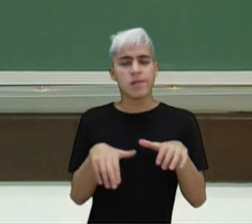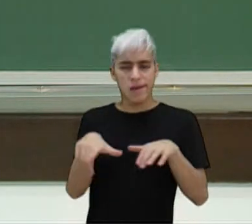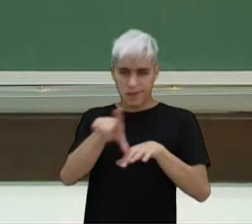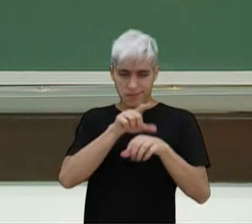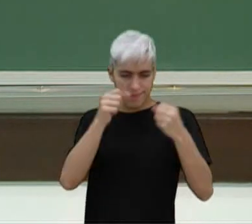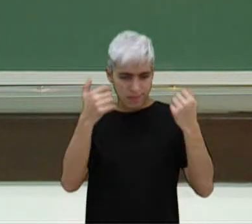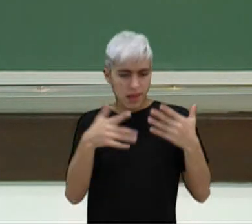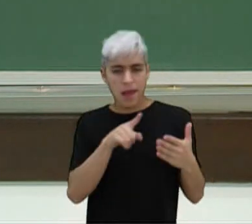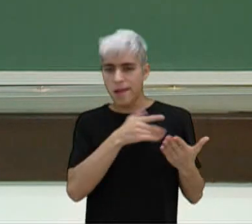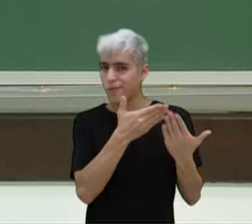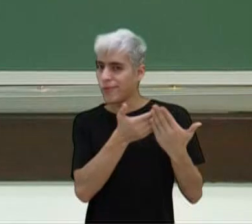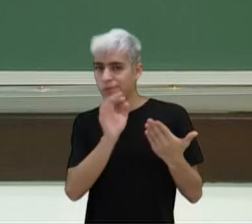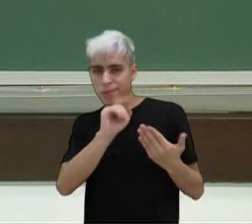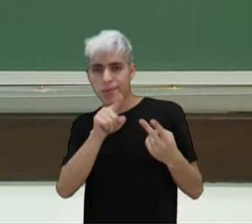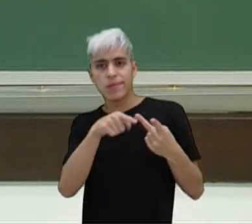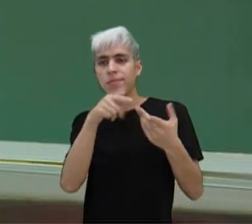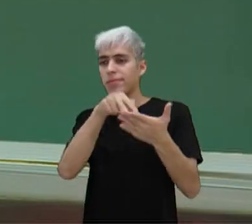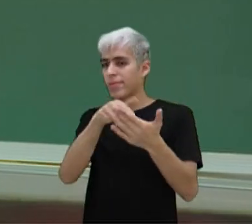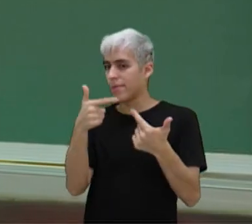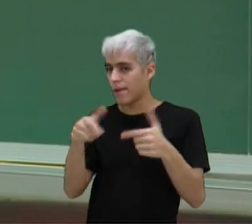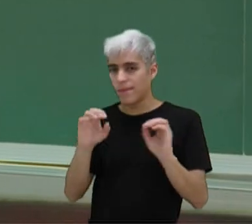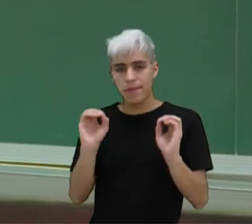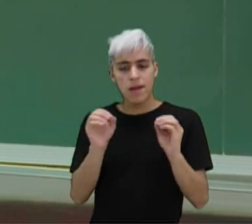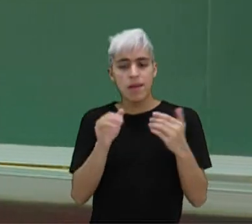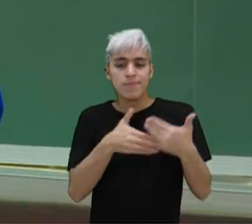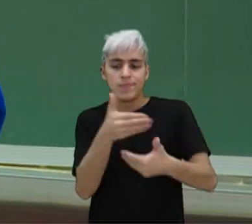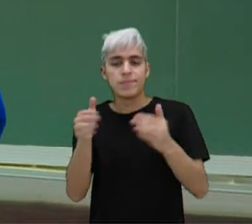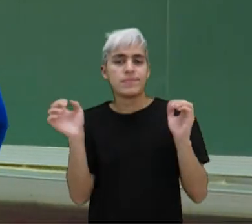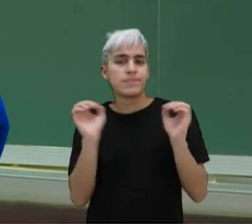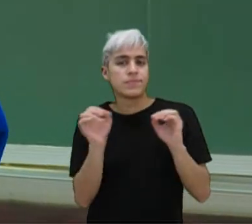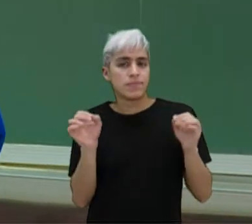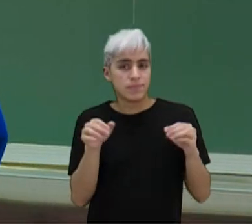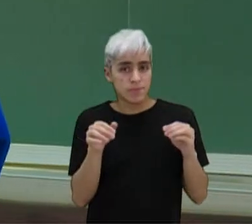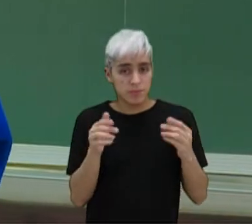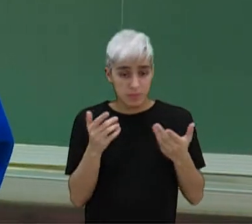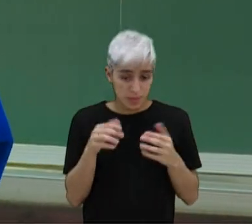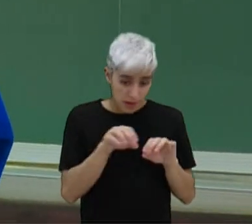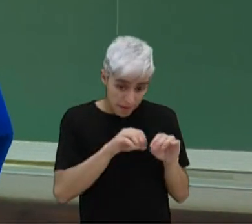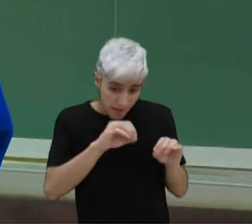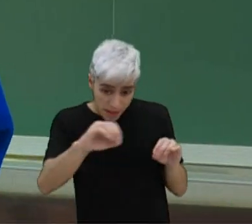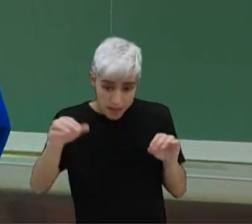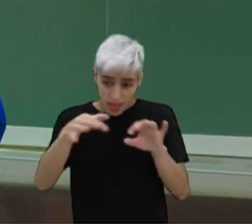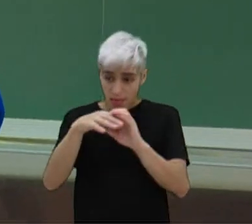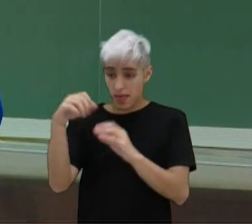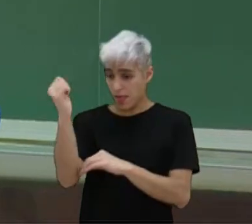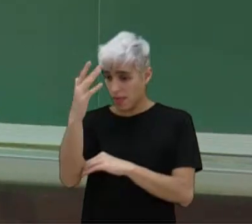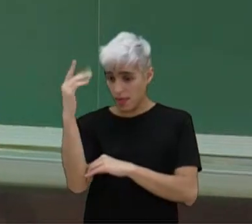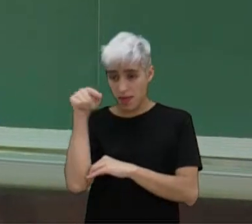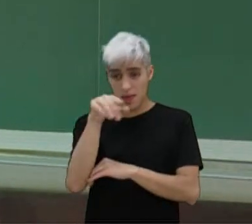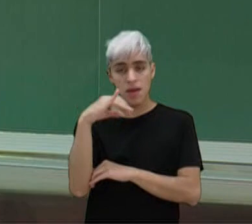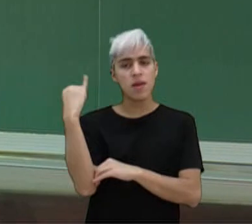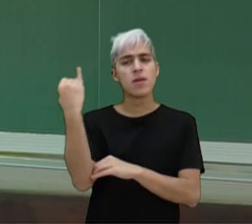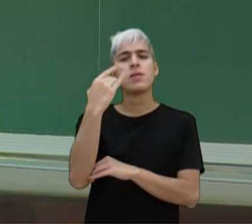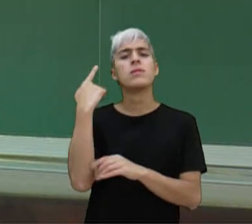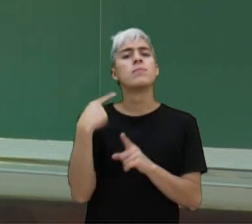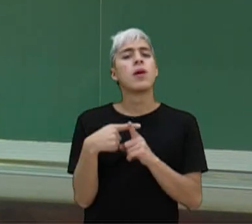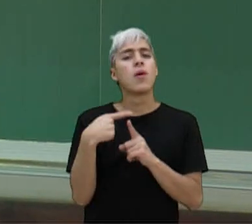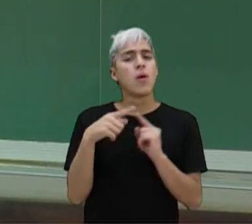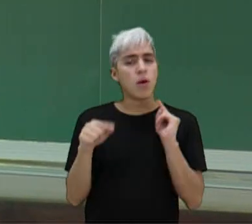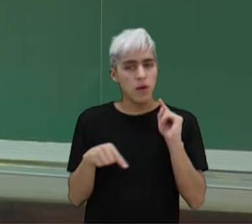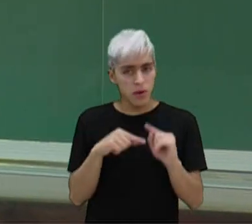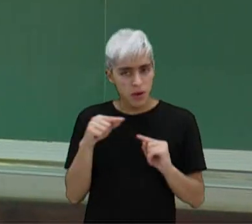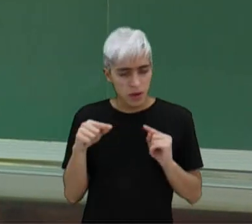falei, ela não vai estudar, ela não vai trabalhar, ela não vai produzir. Então, o saneamento ambiental, ele é muito importante porque